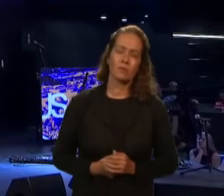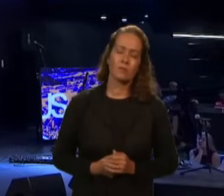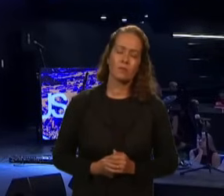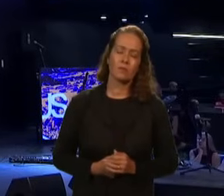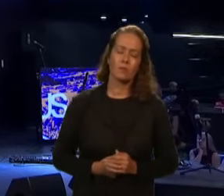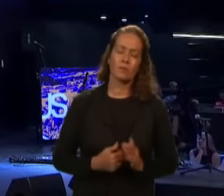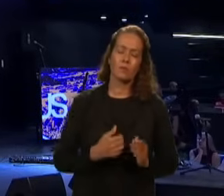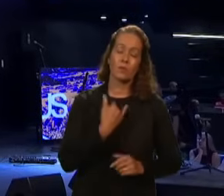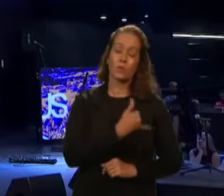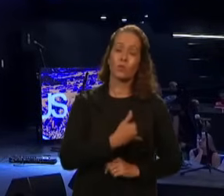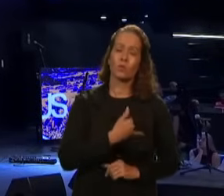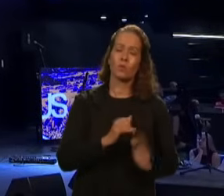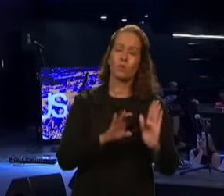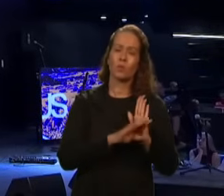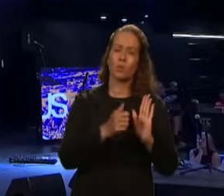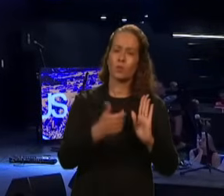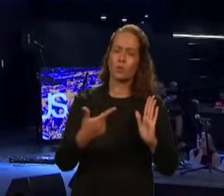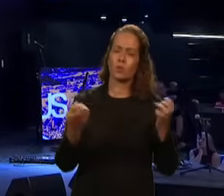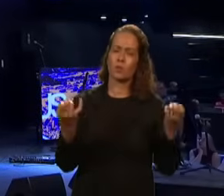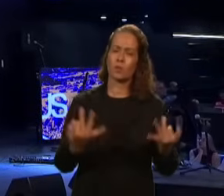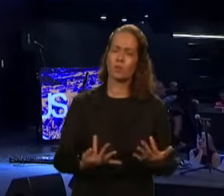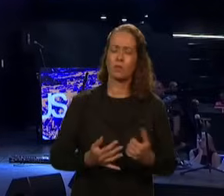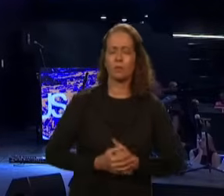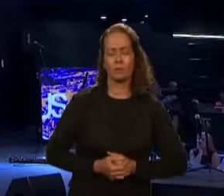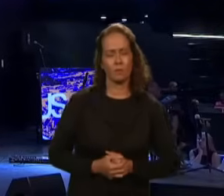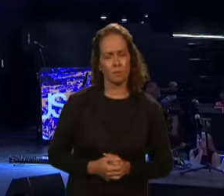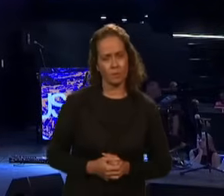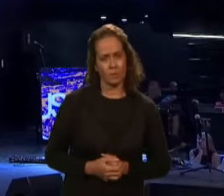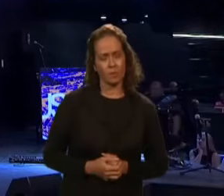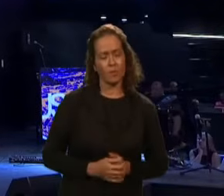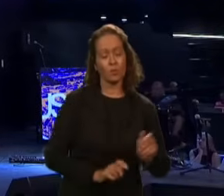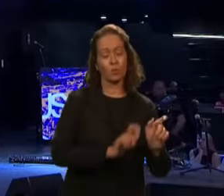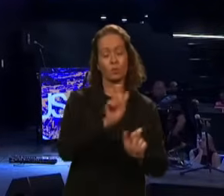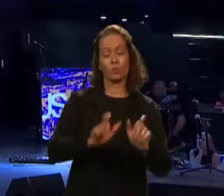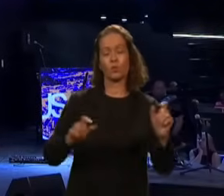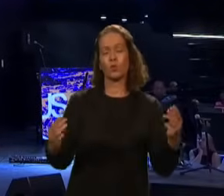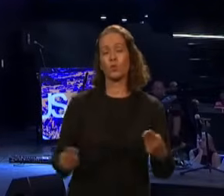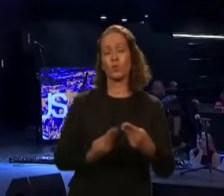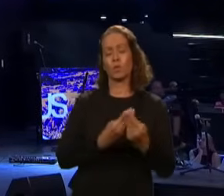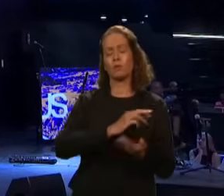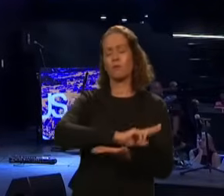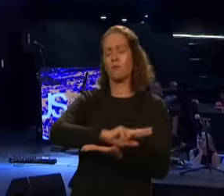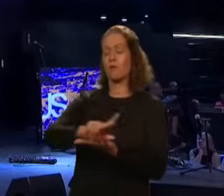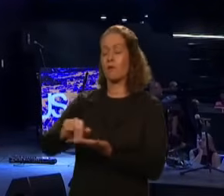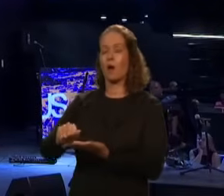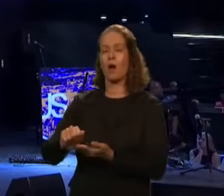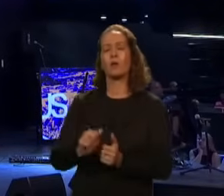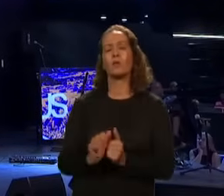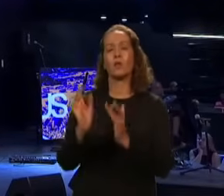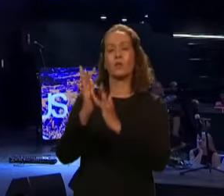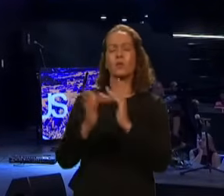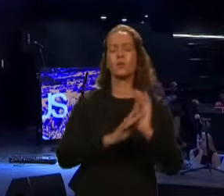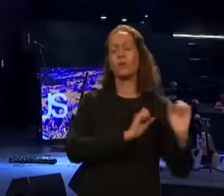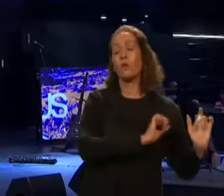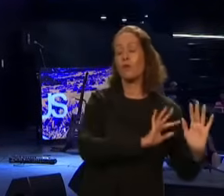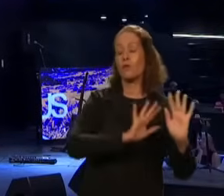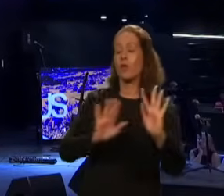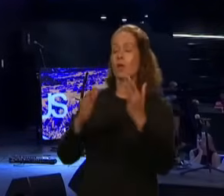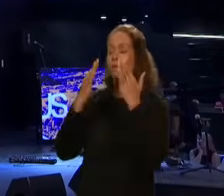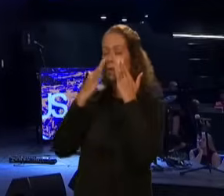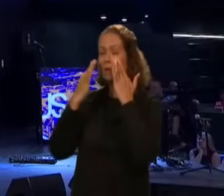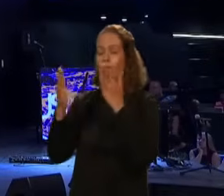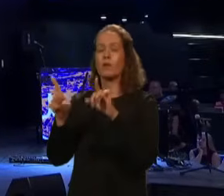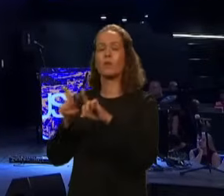João capítulo 12, a Bíblia diz assim: muitos dos judeus vieram para ver Jesus e também para